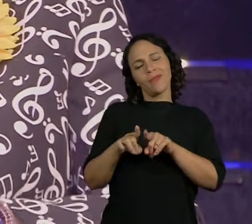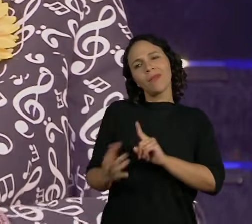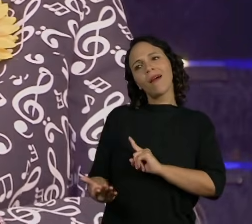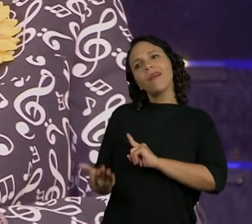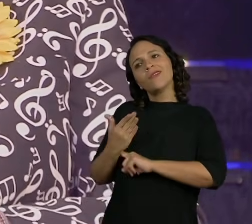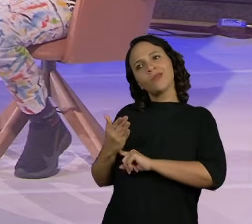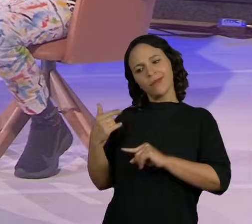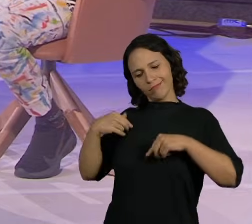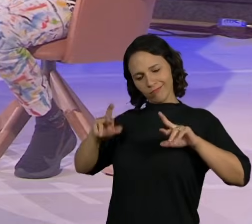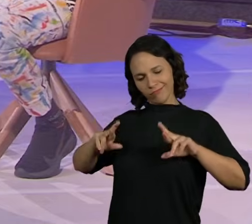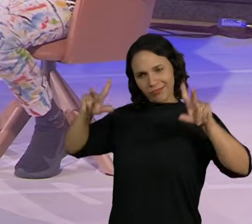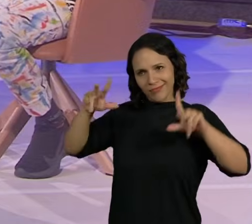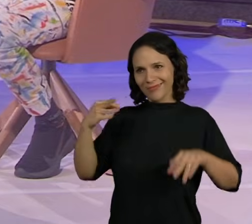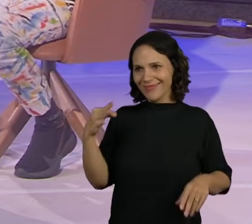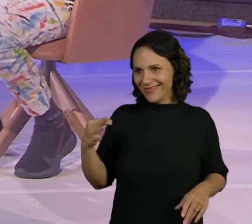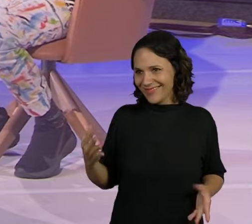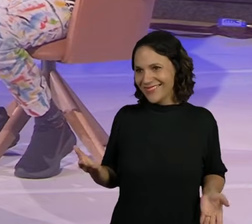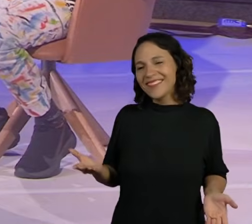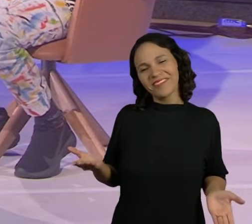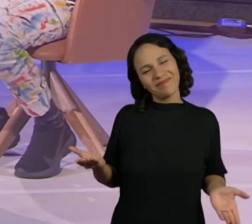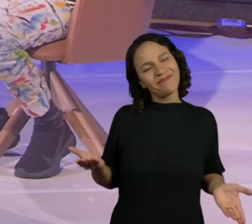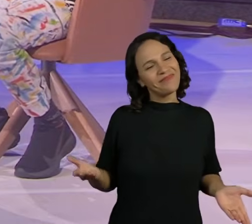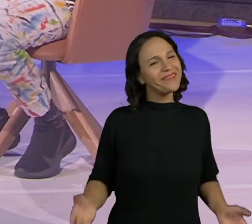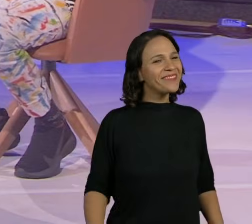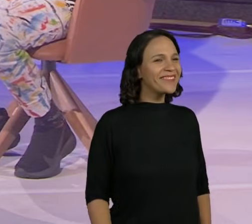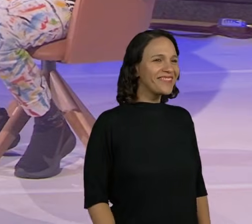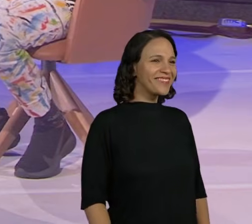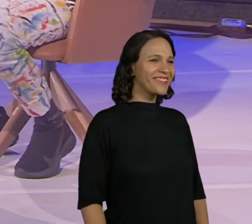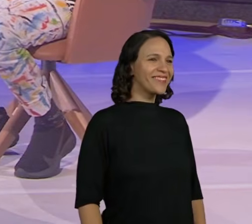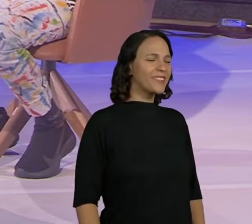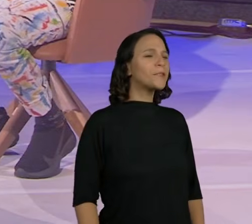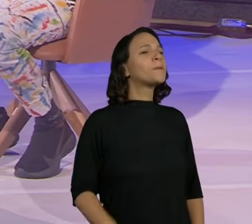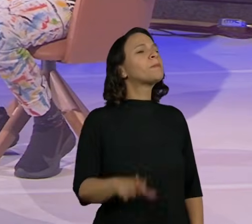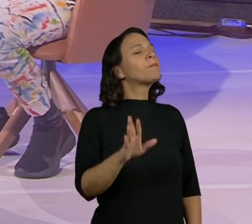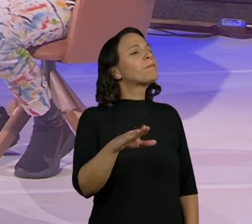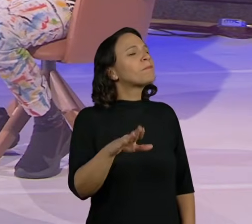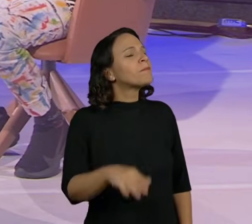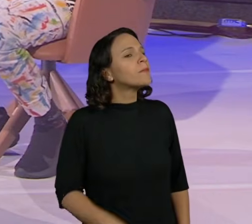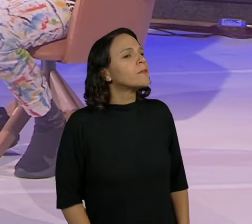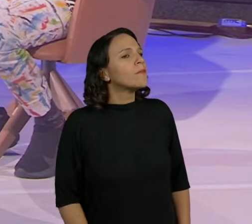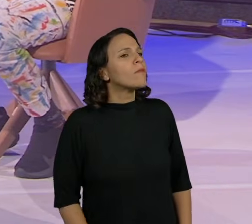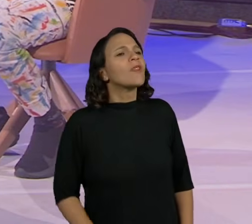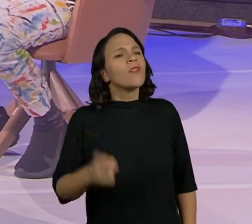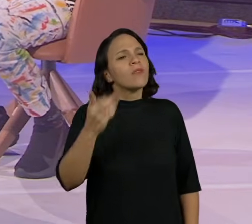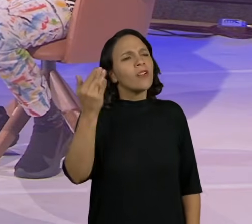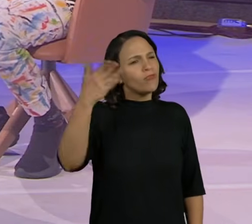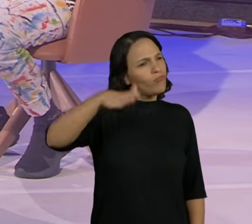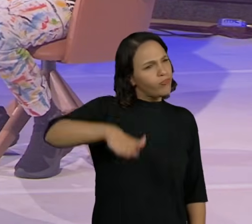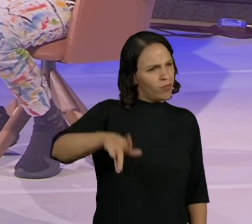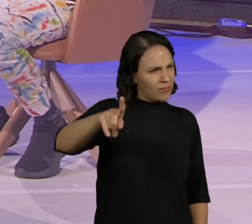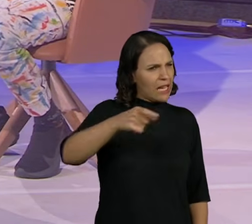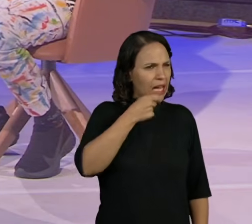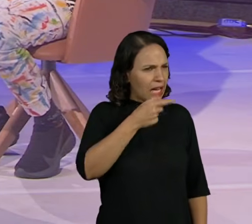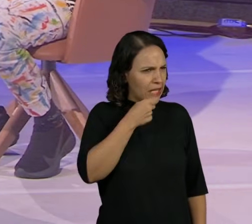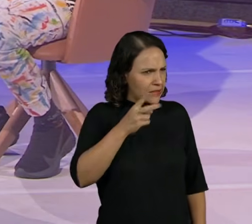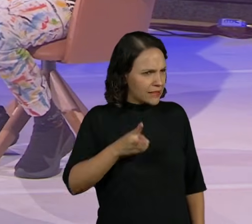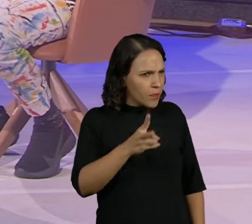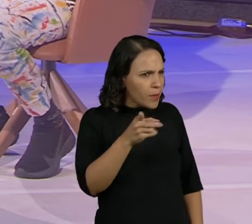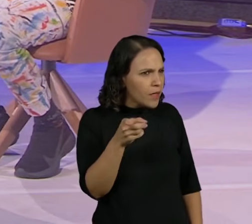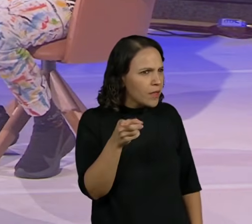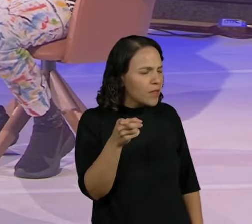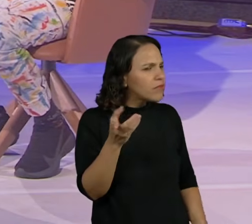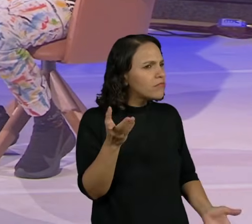roupa ajuda. Ô Falcão, você era uma criança engraçada, assim? Você gostava